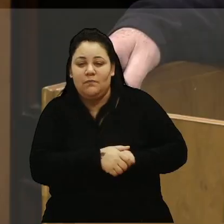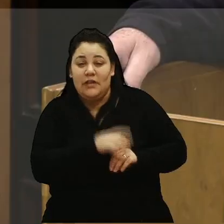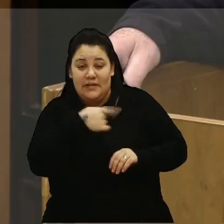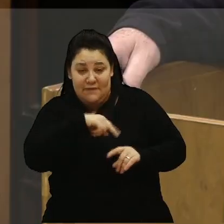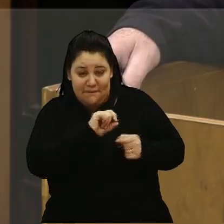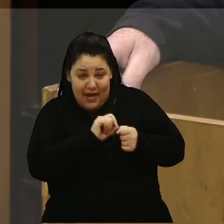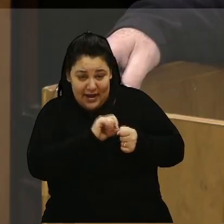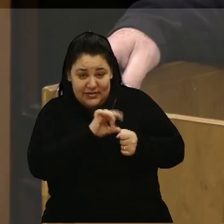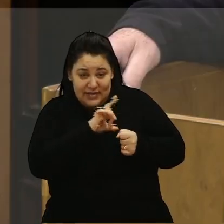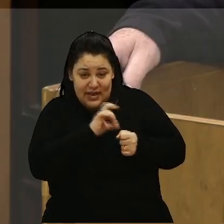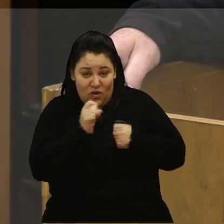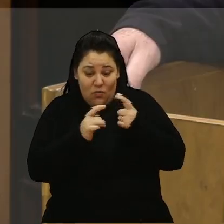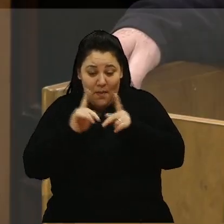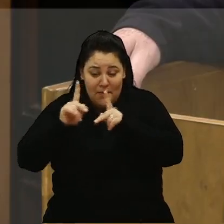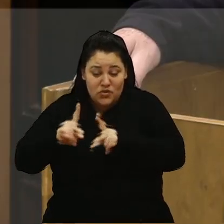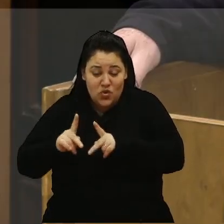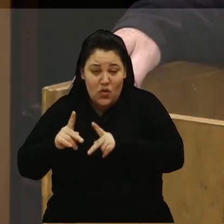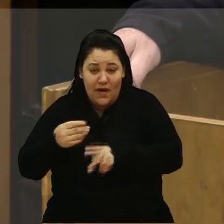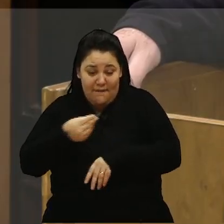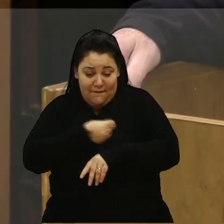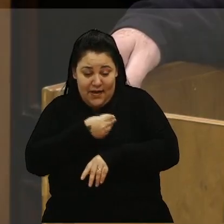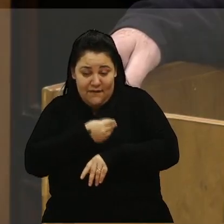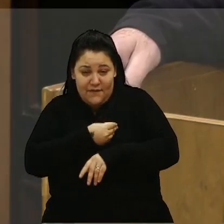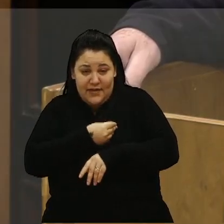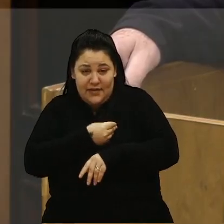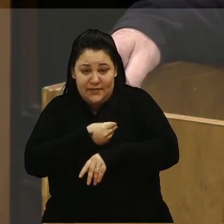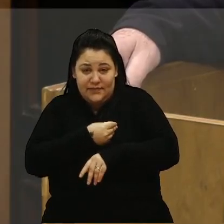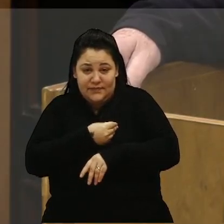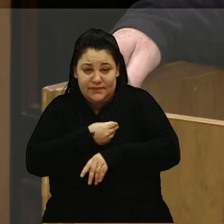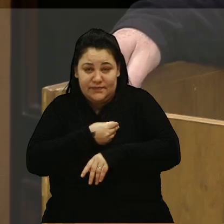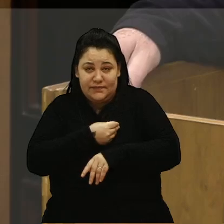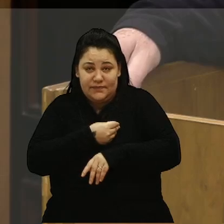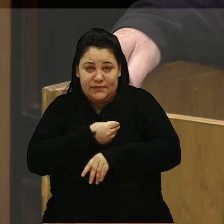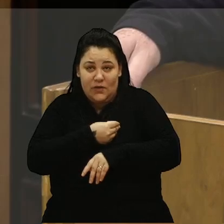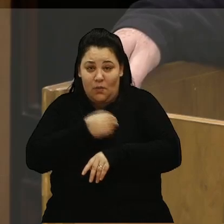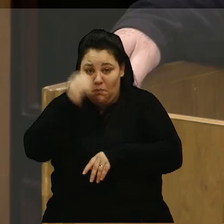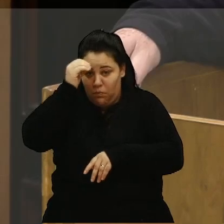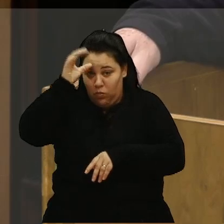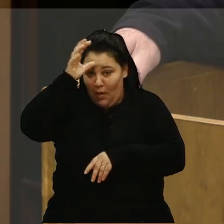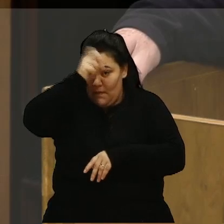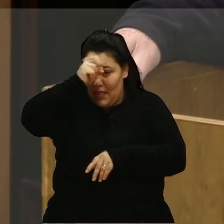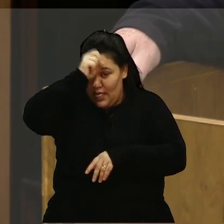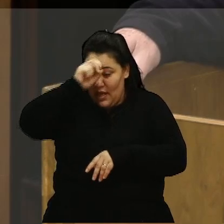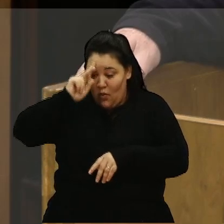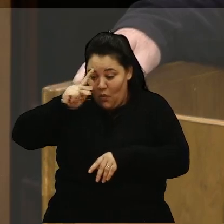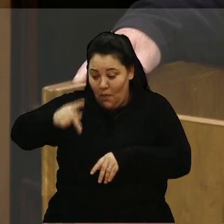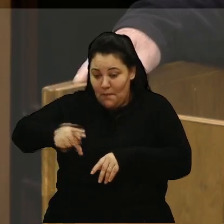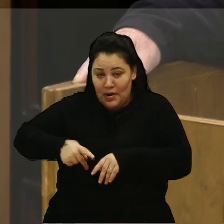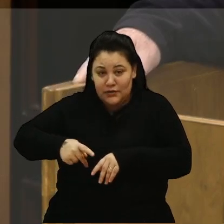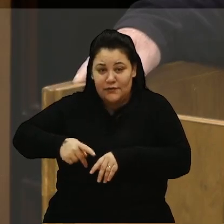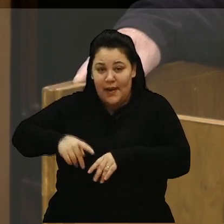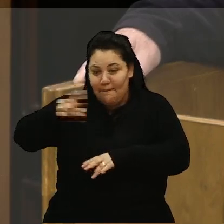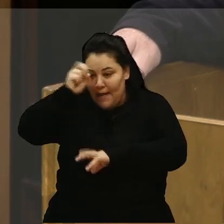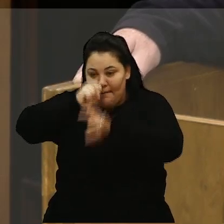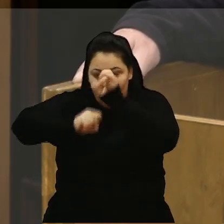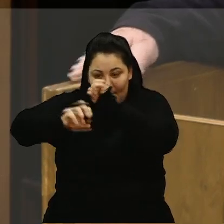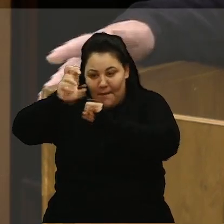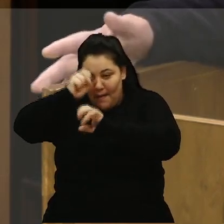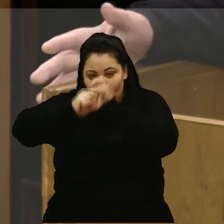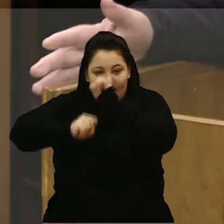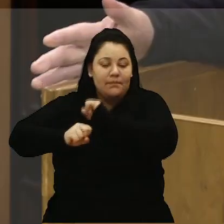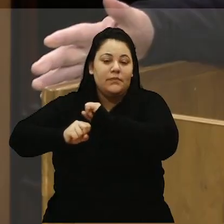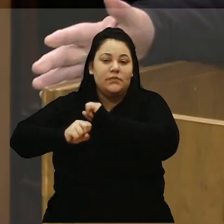tenha alguém que vive do conhecimento humano acumulado, né? Do conhecimento acumulado,